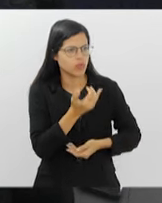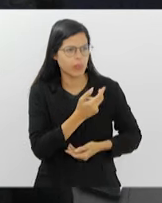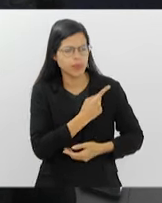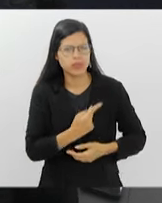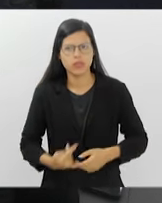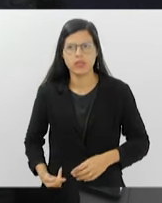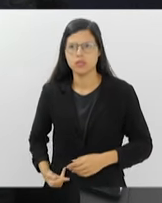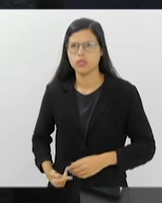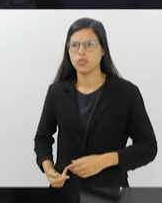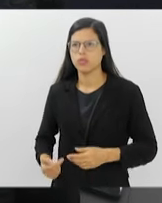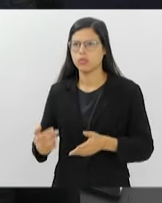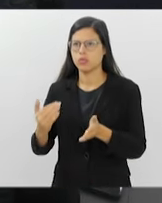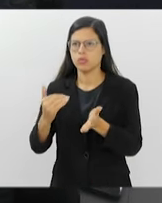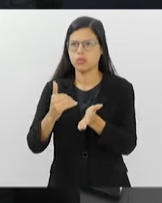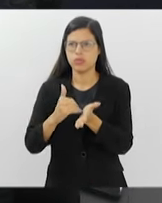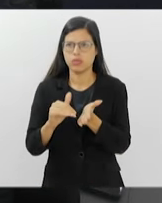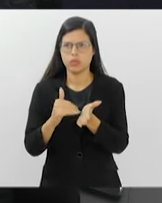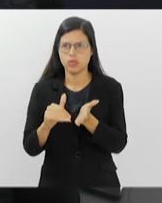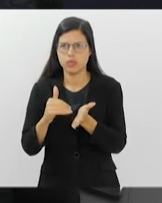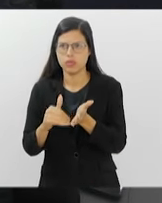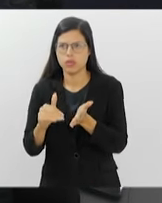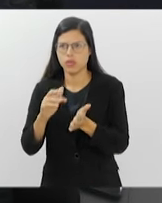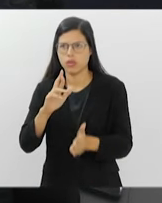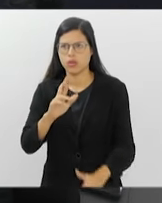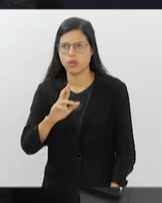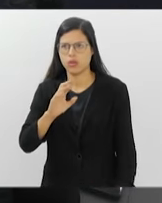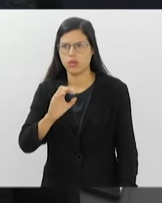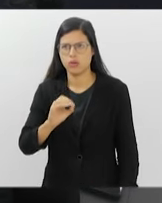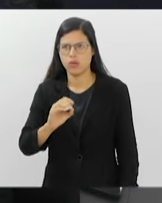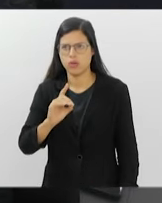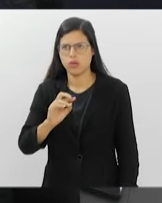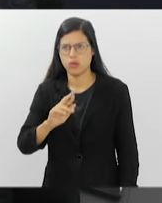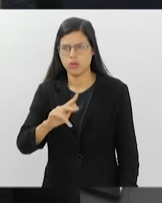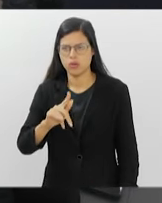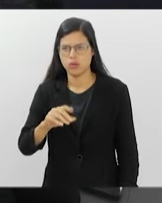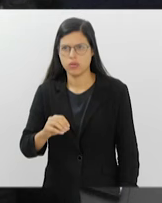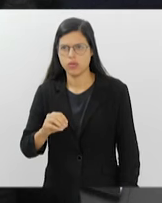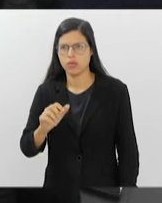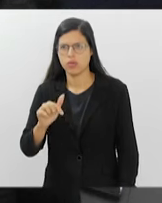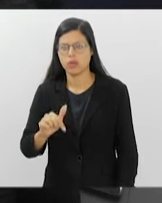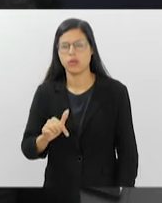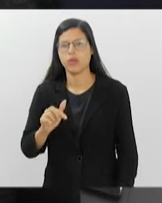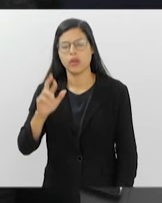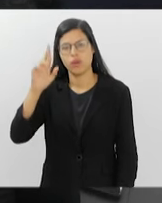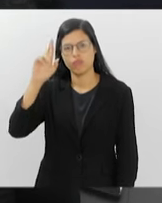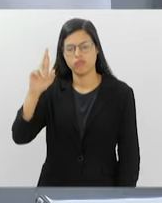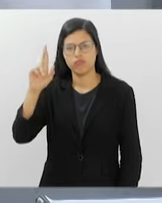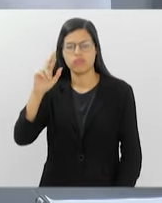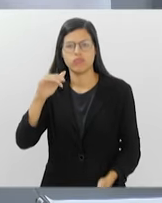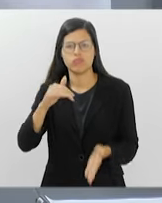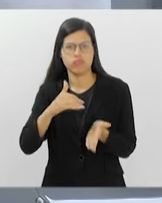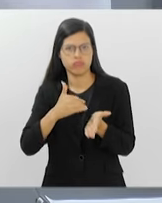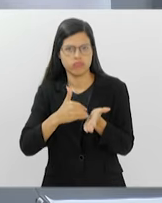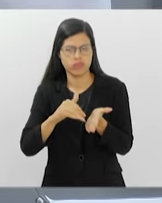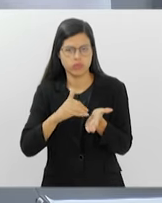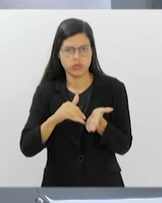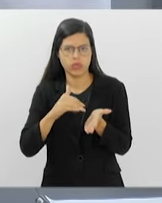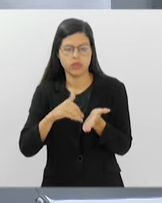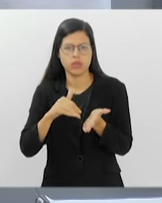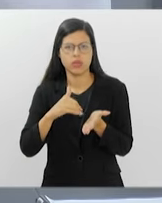secretário Rodrigo Abel que é o chefe de gabinete do Governo do Estado do Rio de Janeiro ele nos mandou uma